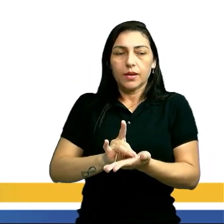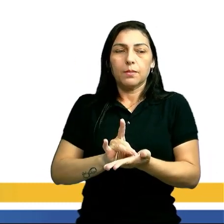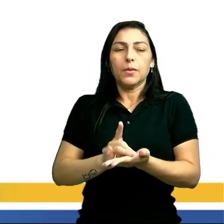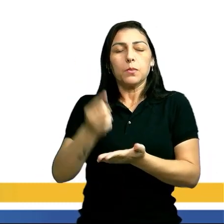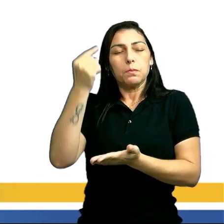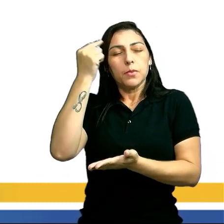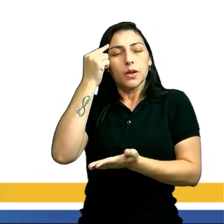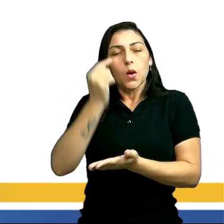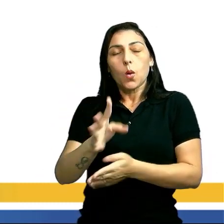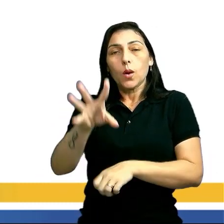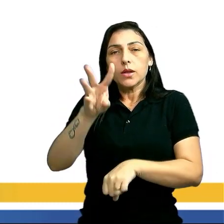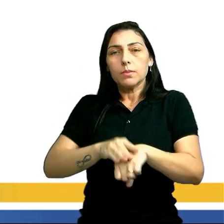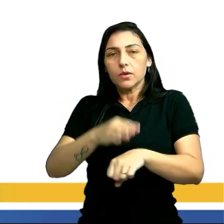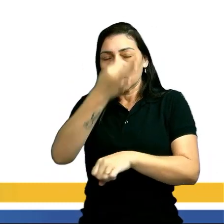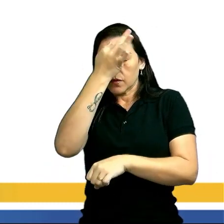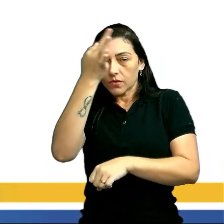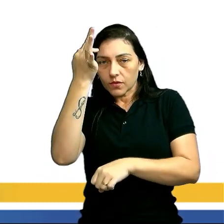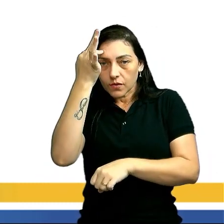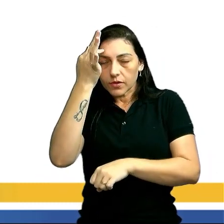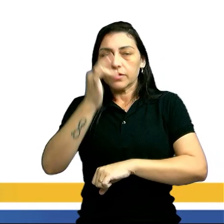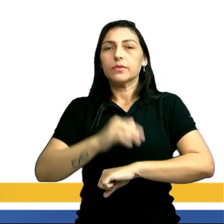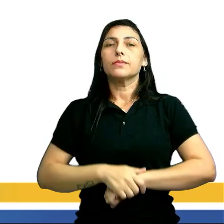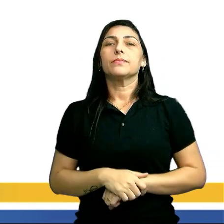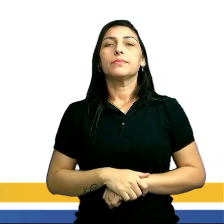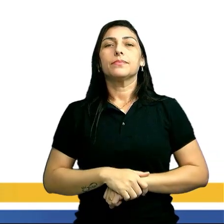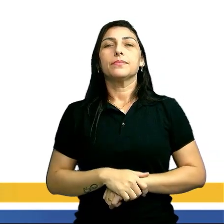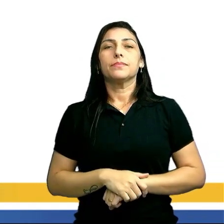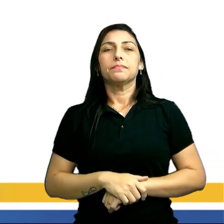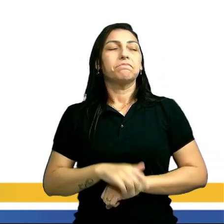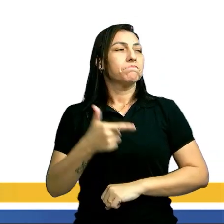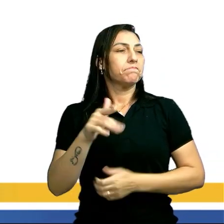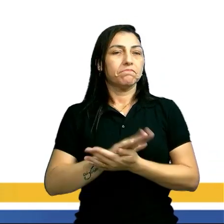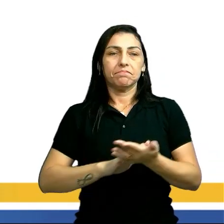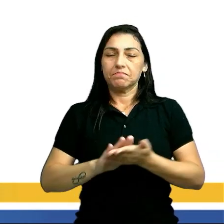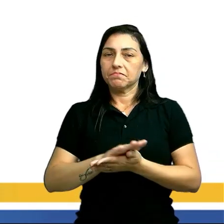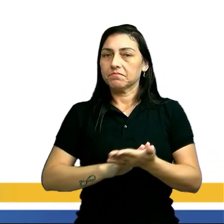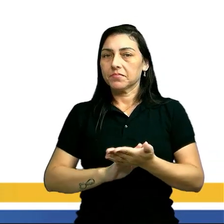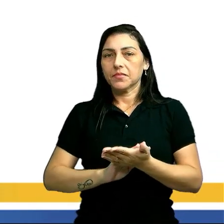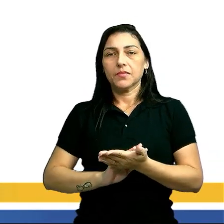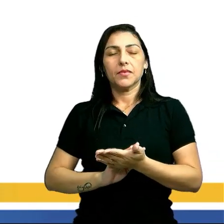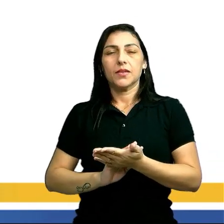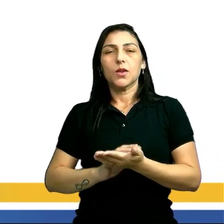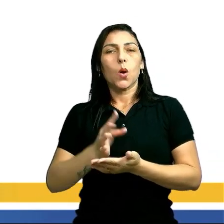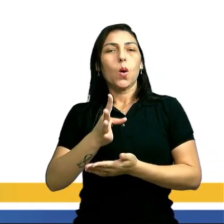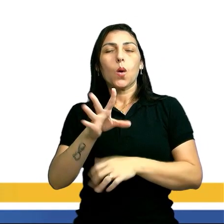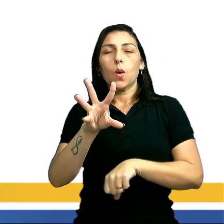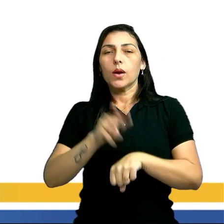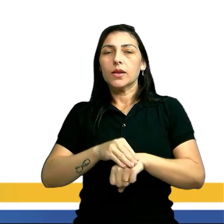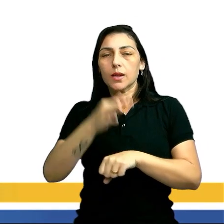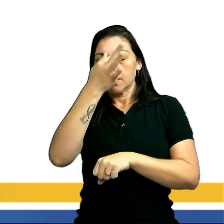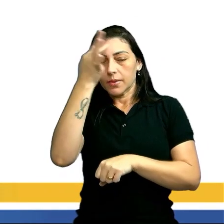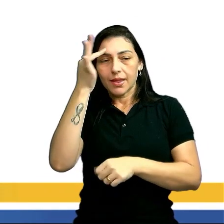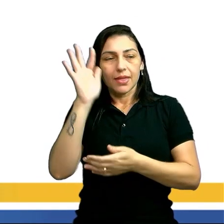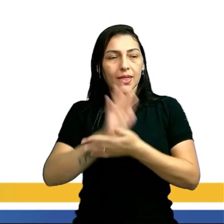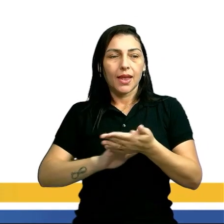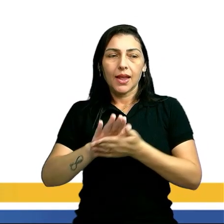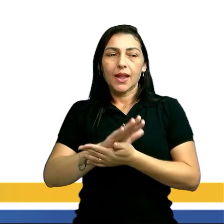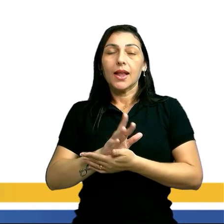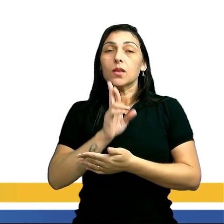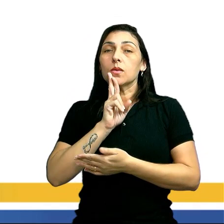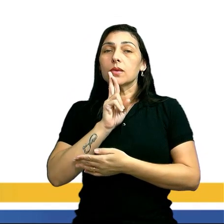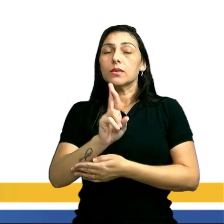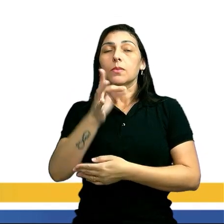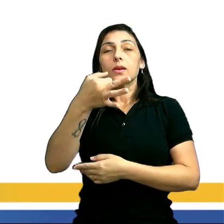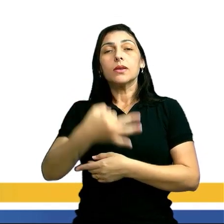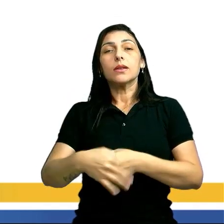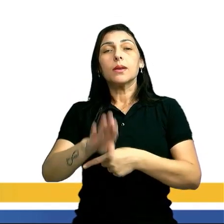pela perspectiva do conhecimento filosófico. Então, tem nada a ver com perspectiva de conhecimento filosófico. Como